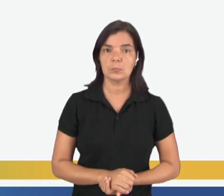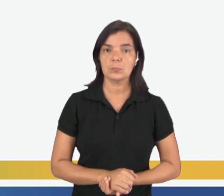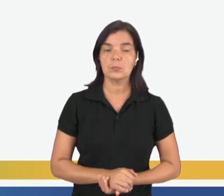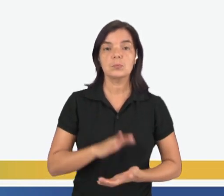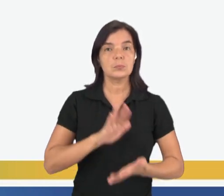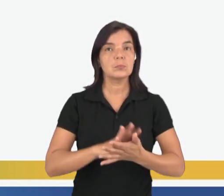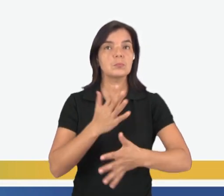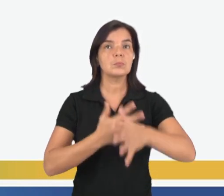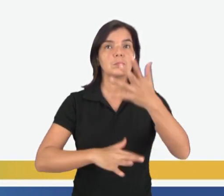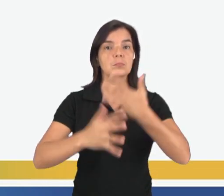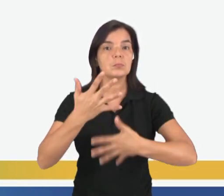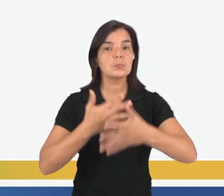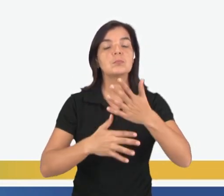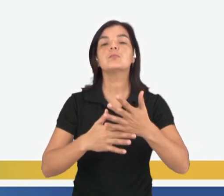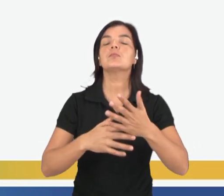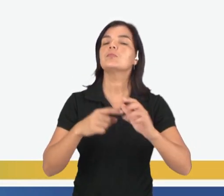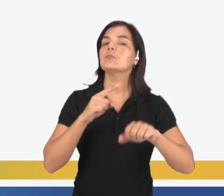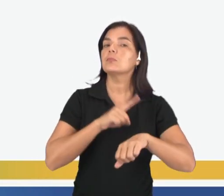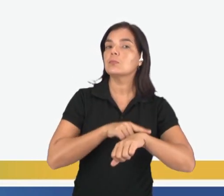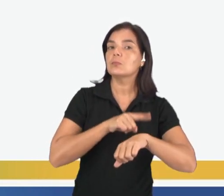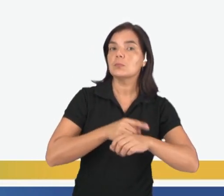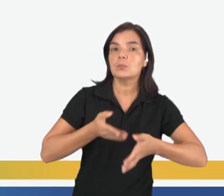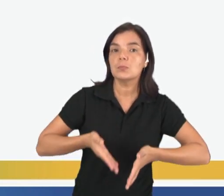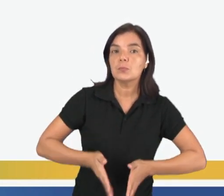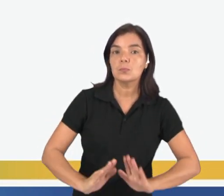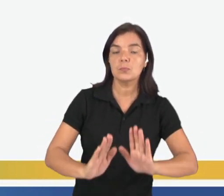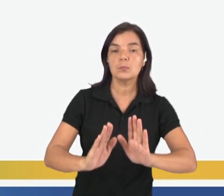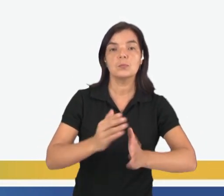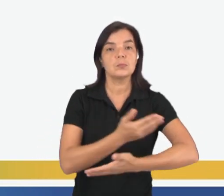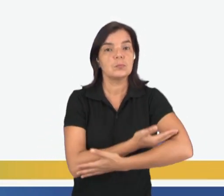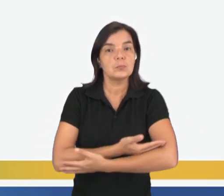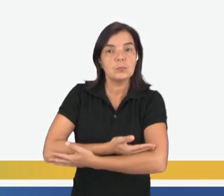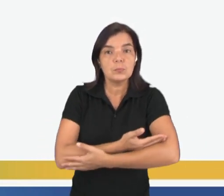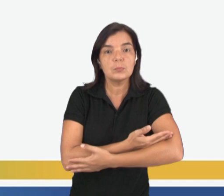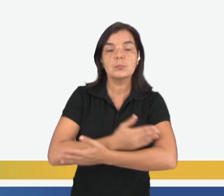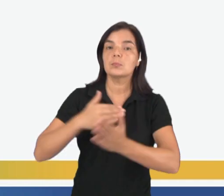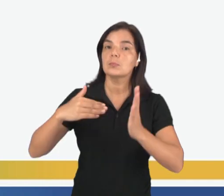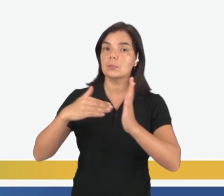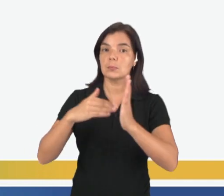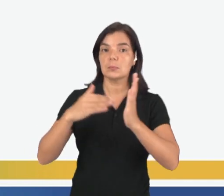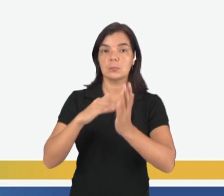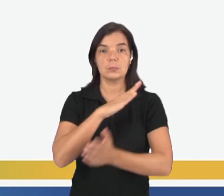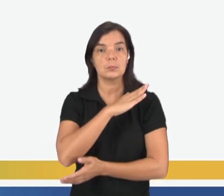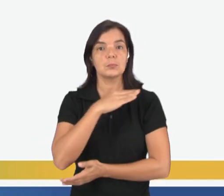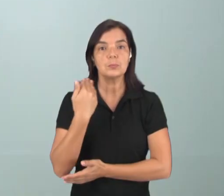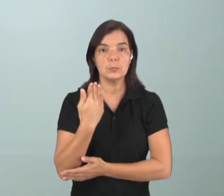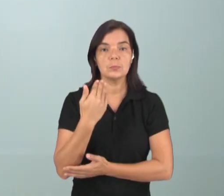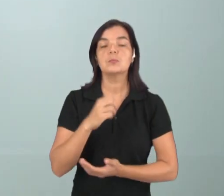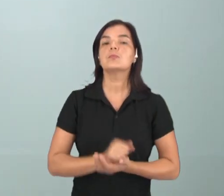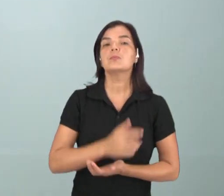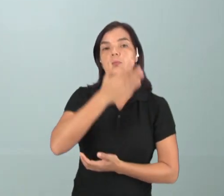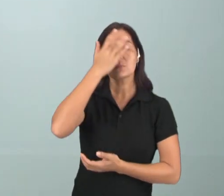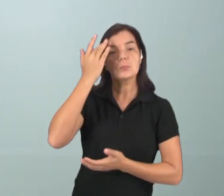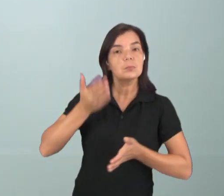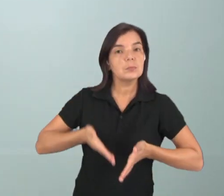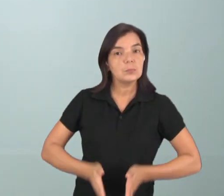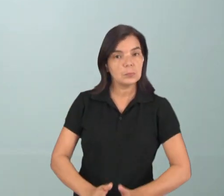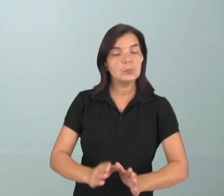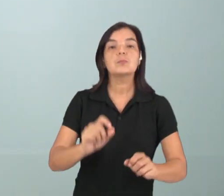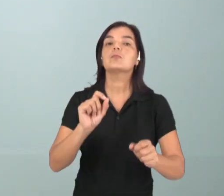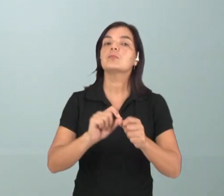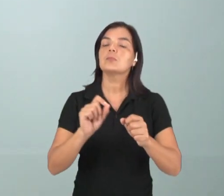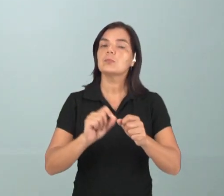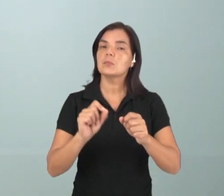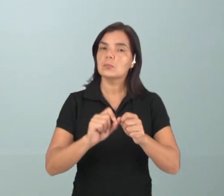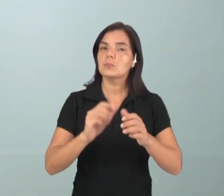espécie de celebração. Celebração vai do momento do nascimento do menino até o final da vida. Então, quando o menino nasce,